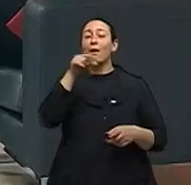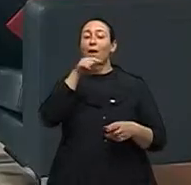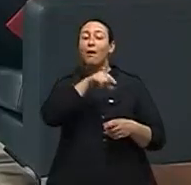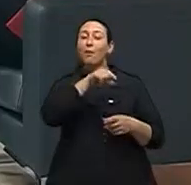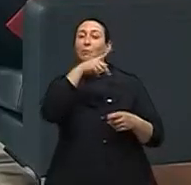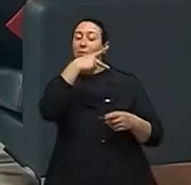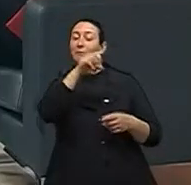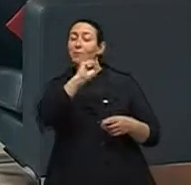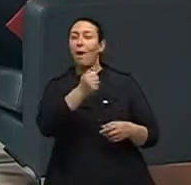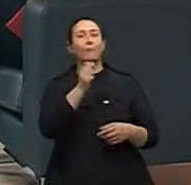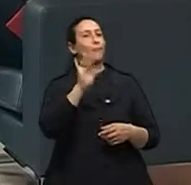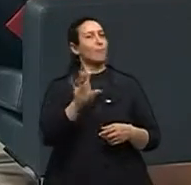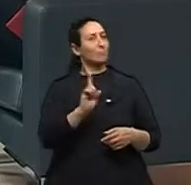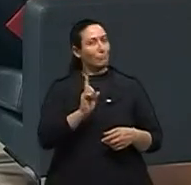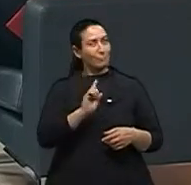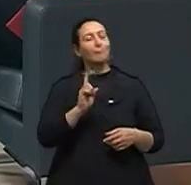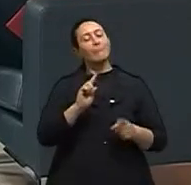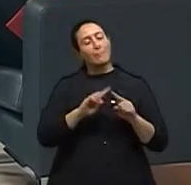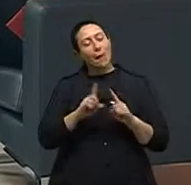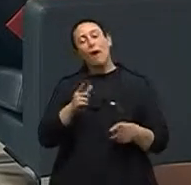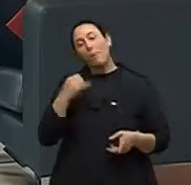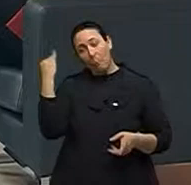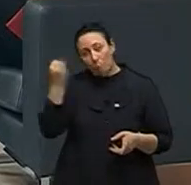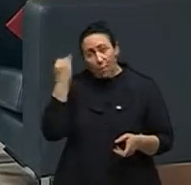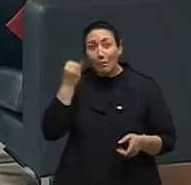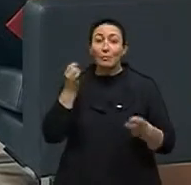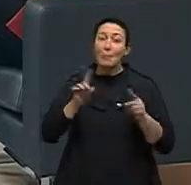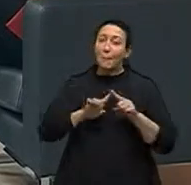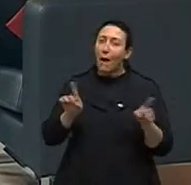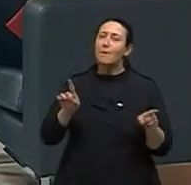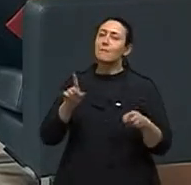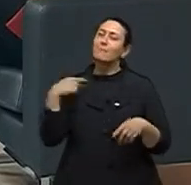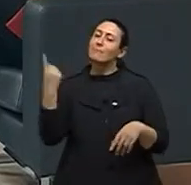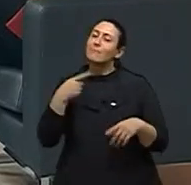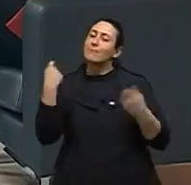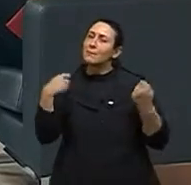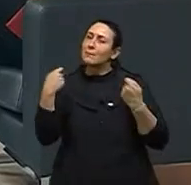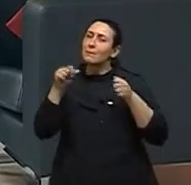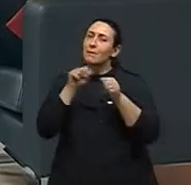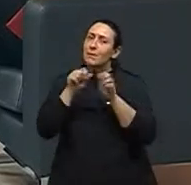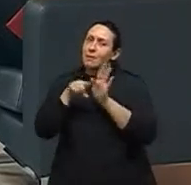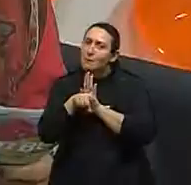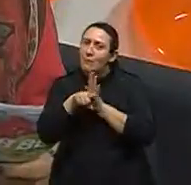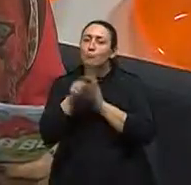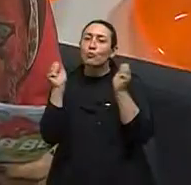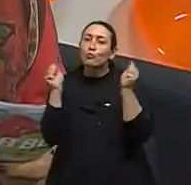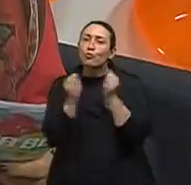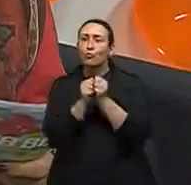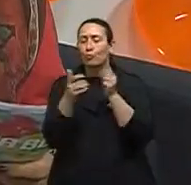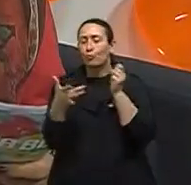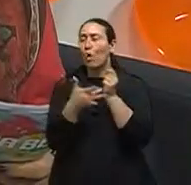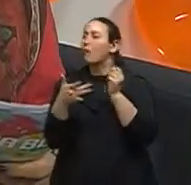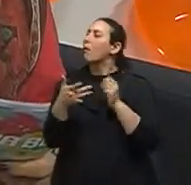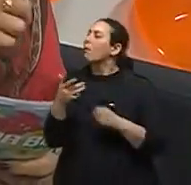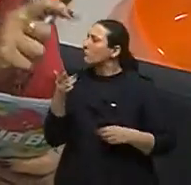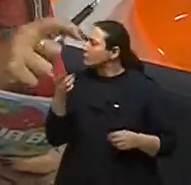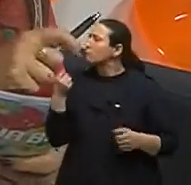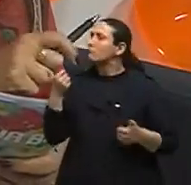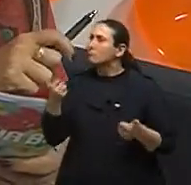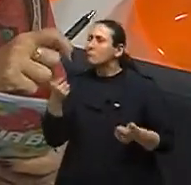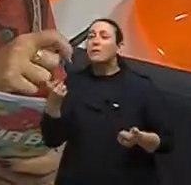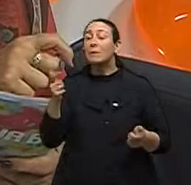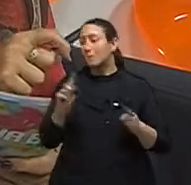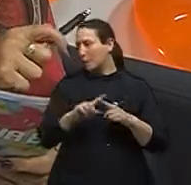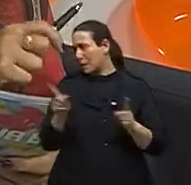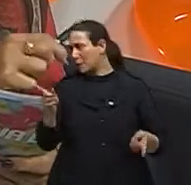ele é muito importante obviamente Mas ele tem que ser feito junto com o exame de toque Claro e e vamos falar porque como o